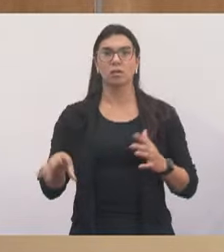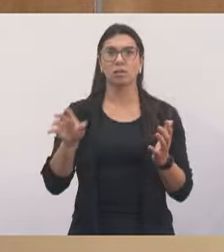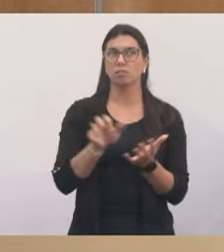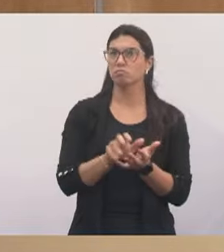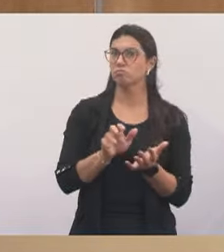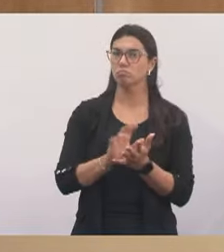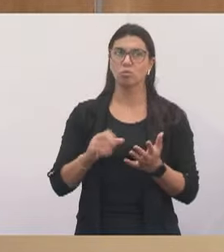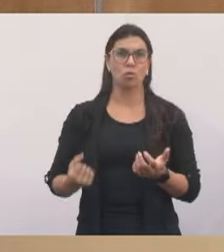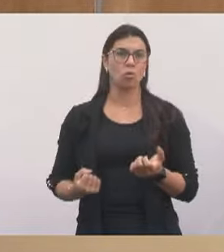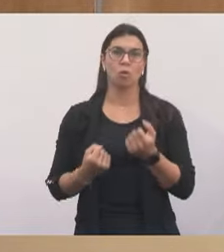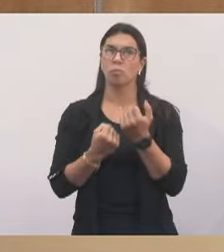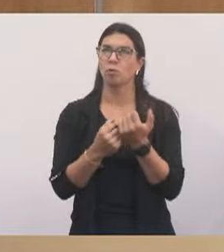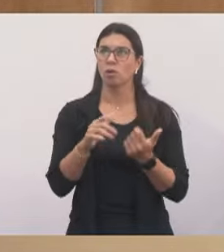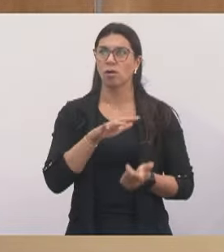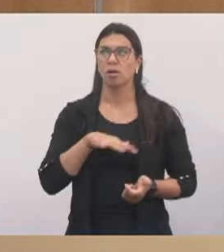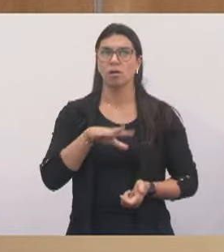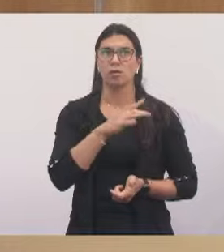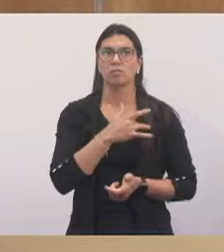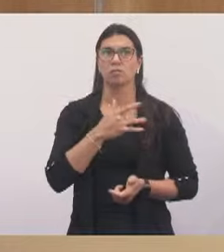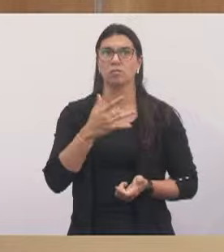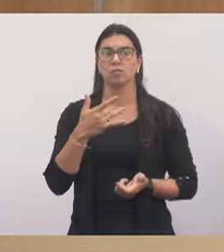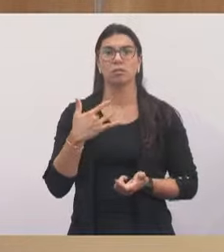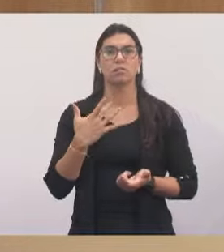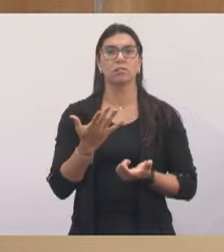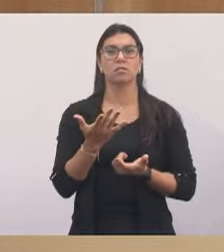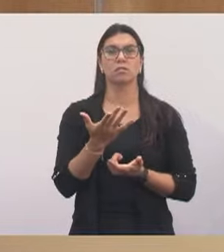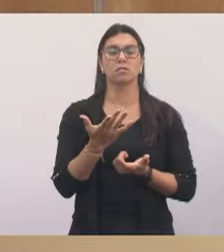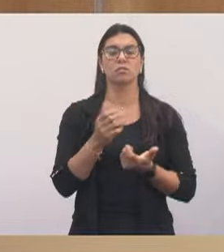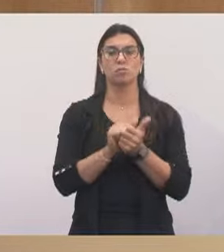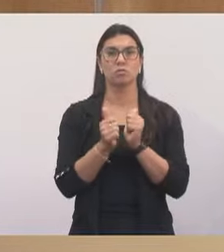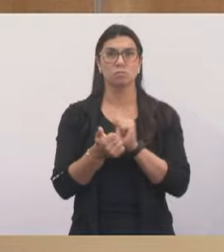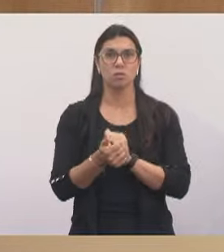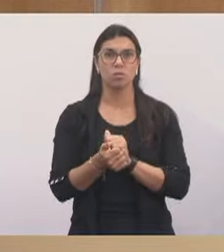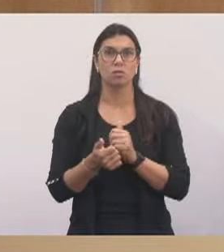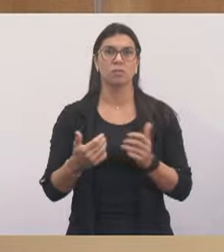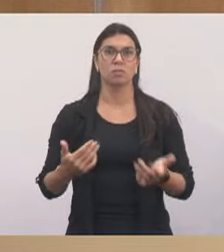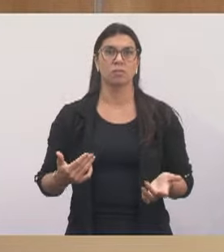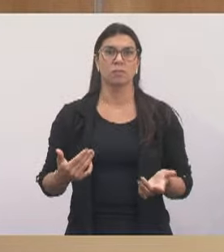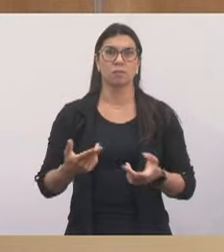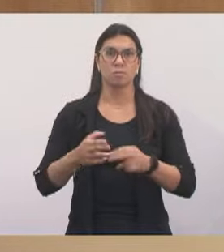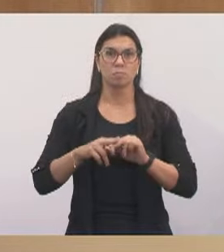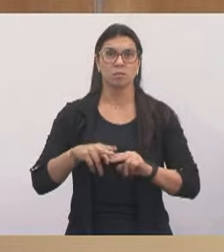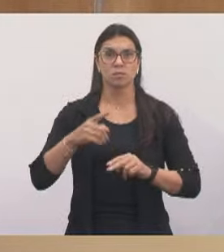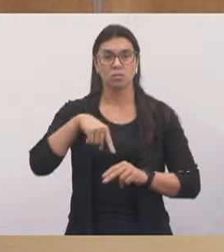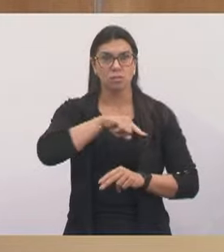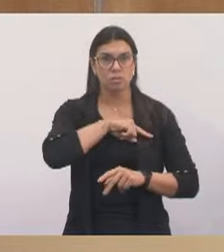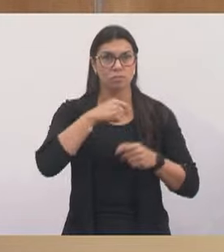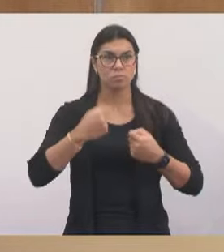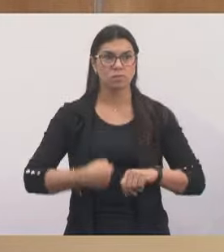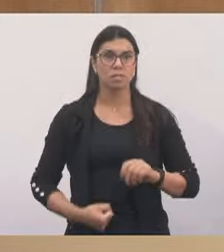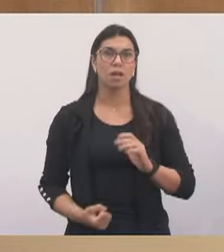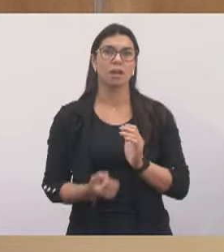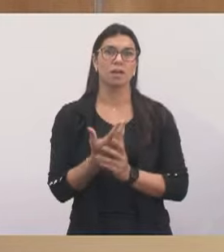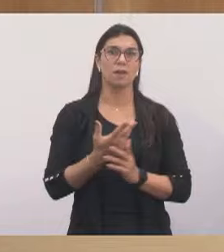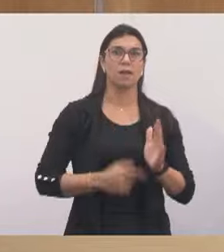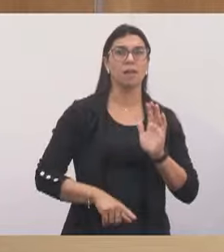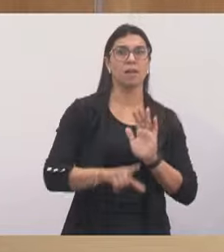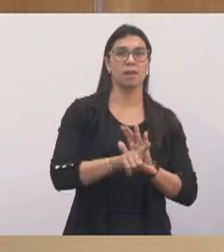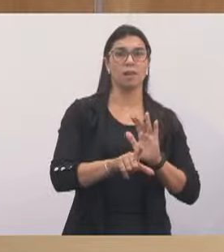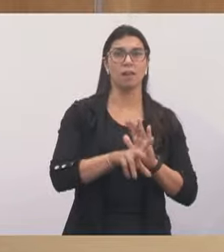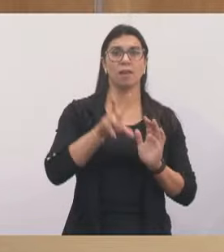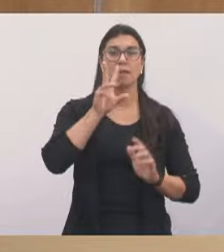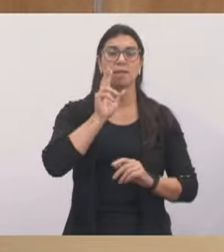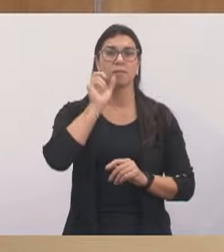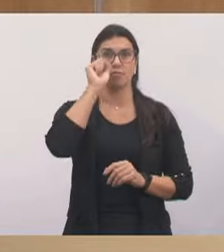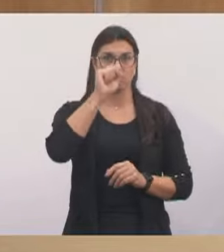assim, o que a gente precisa fazer é criar mecanismos na lei. Não é fácil, não é? Que fosse fácil, todo mundo já tinha criado. Mas a